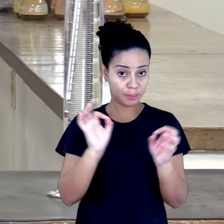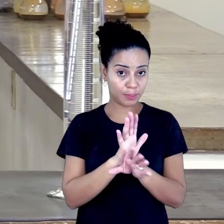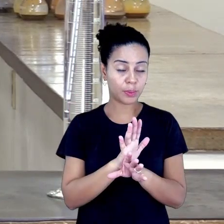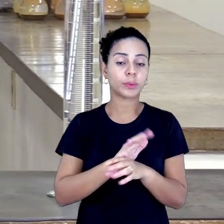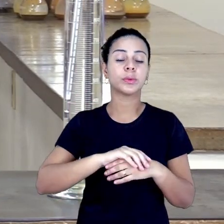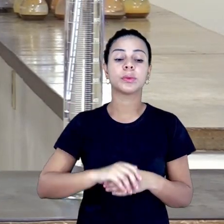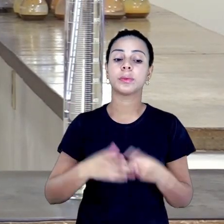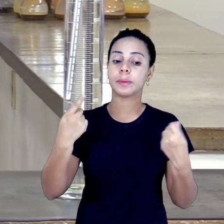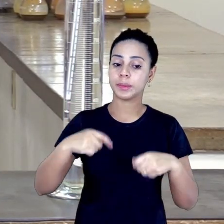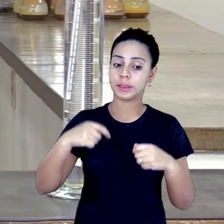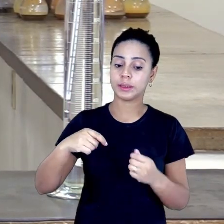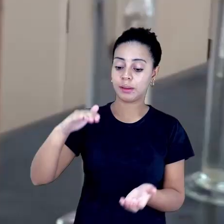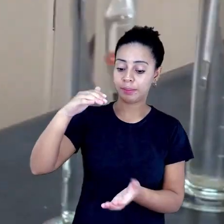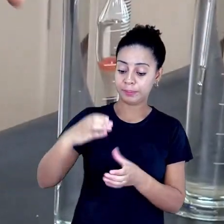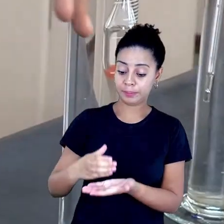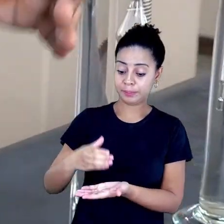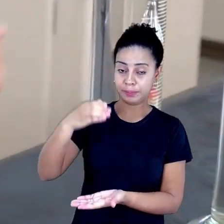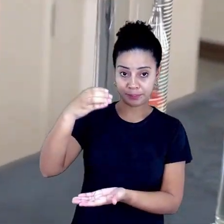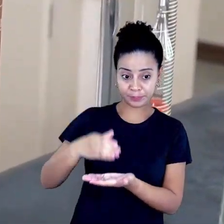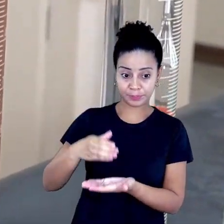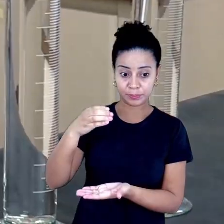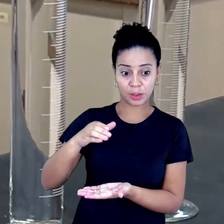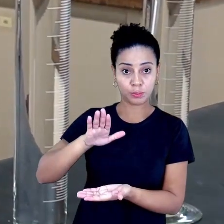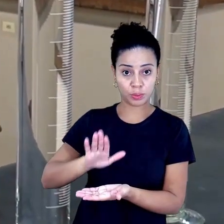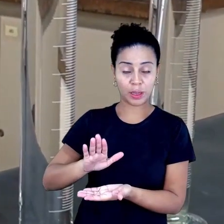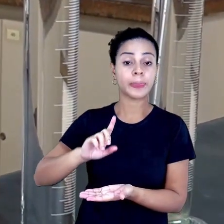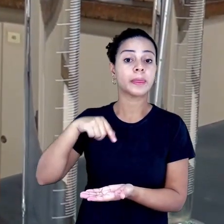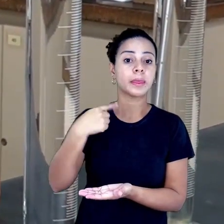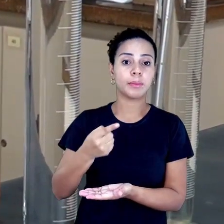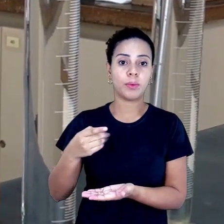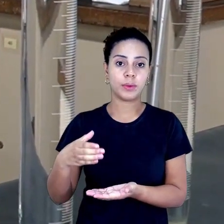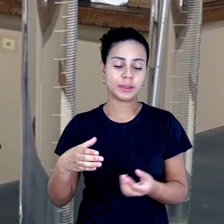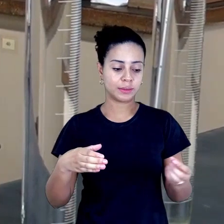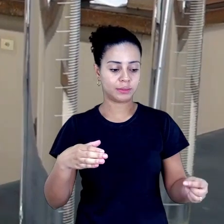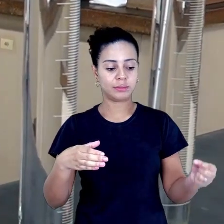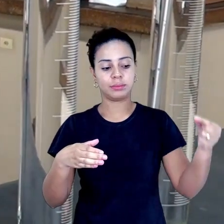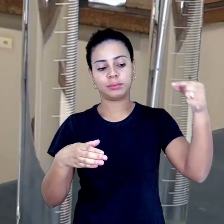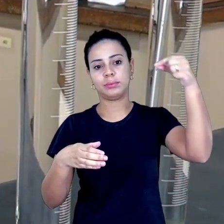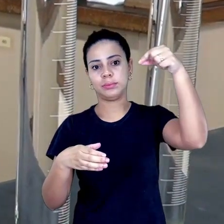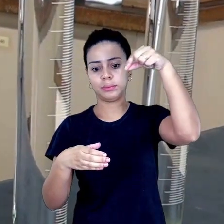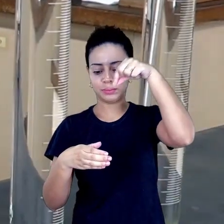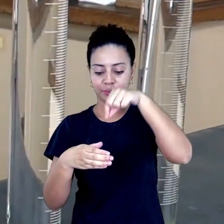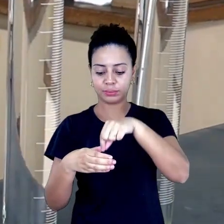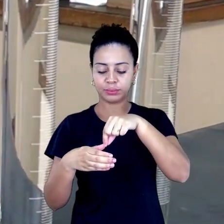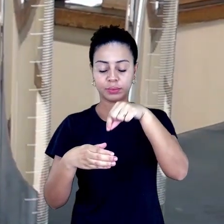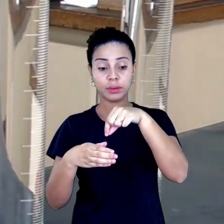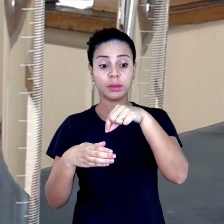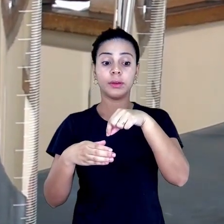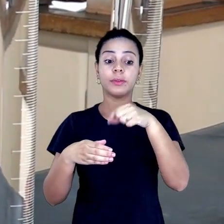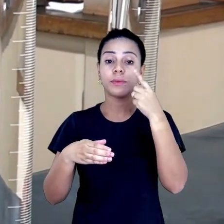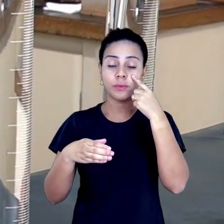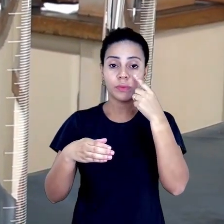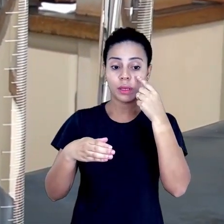Após a agitação, coloca-se a proveta sobre a bancada e mergulha-se cuidadosamente o densímetro na dispersão.